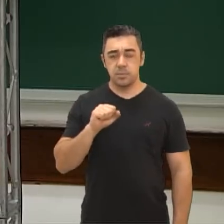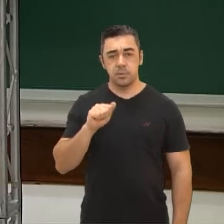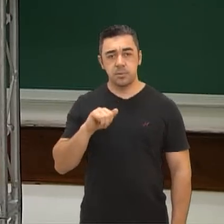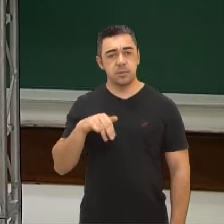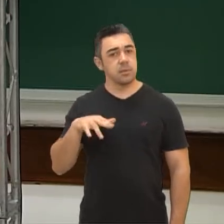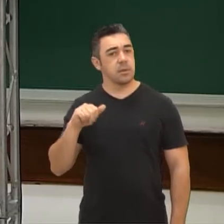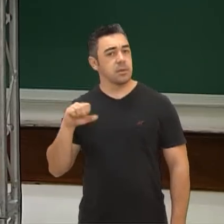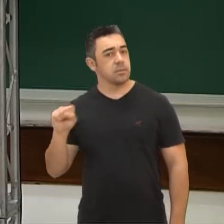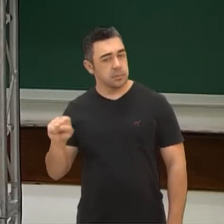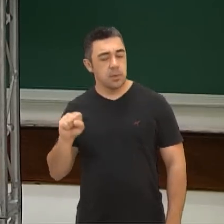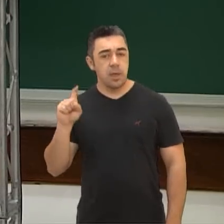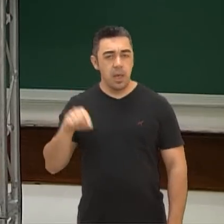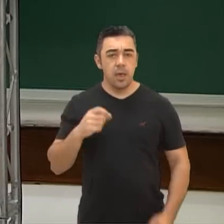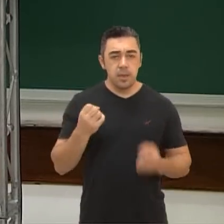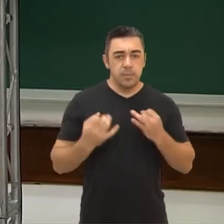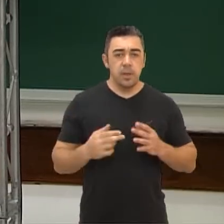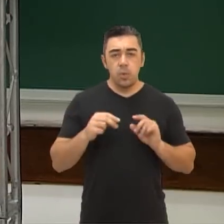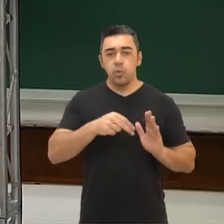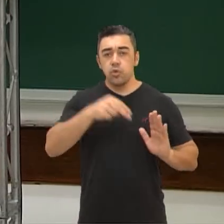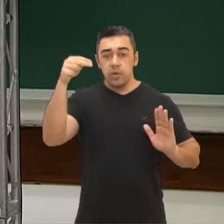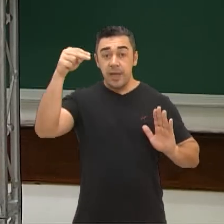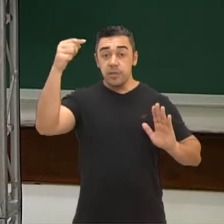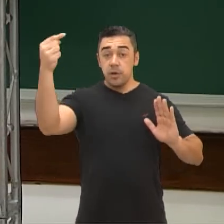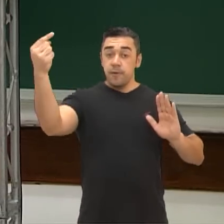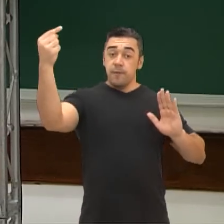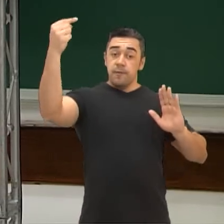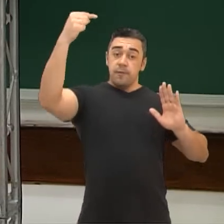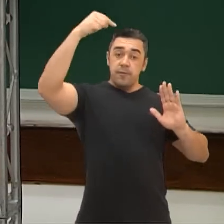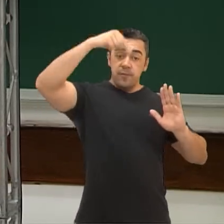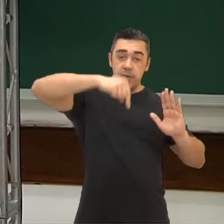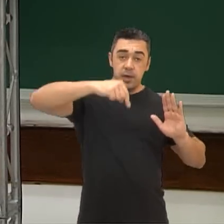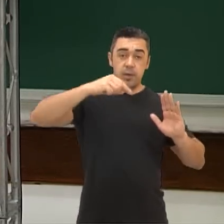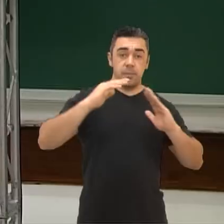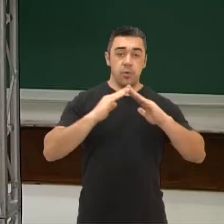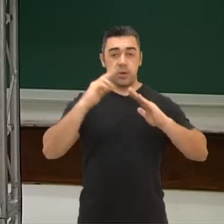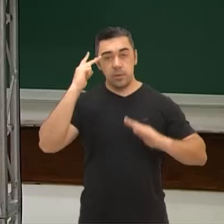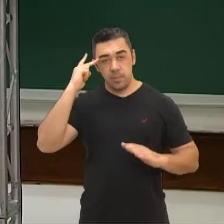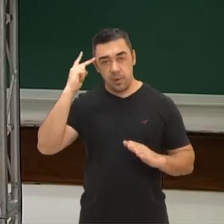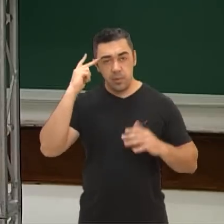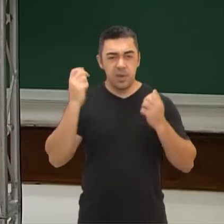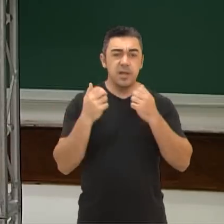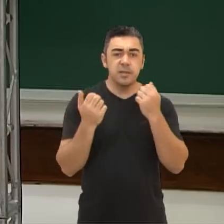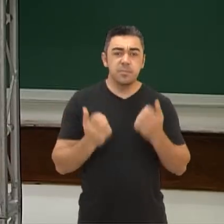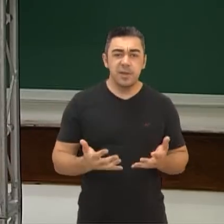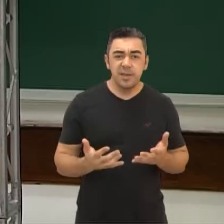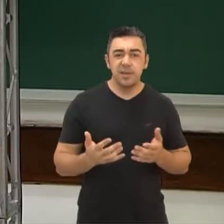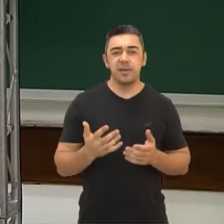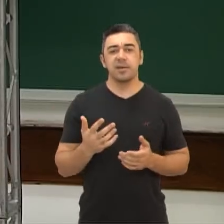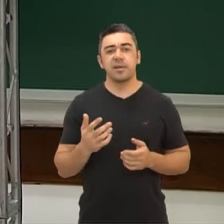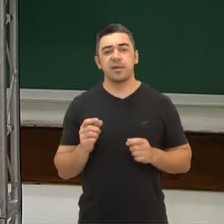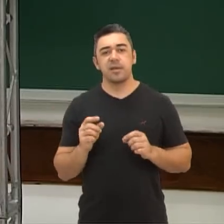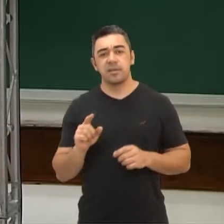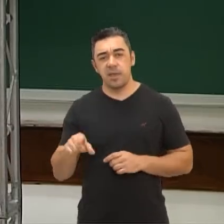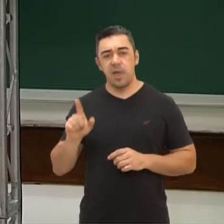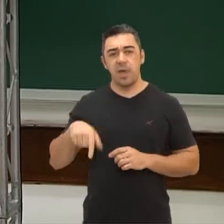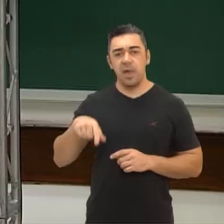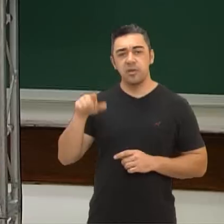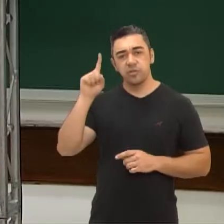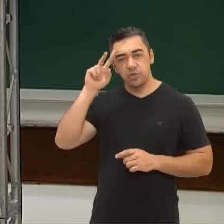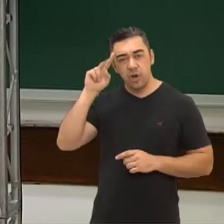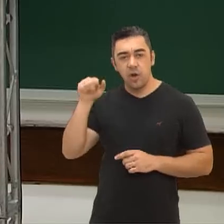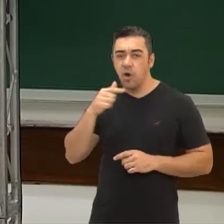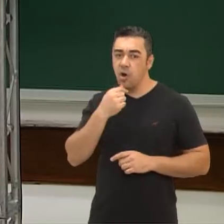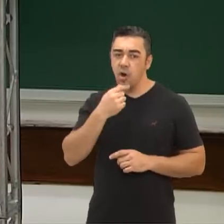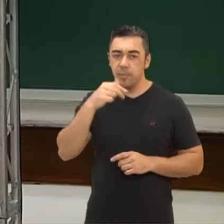música? Pesquisem ela lá depois. É uma música do grupo de rock brasileiro da década de 90, os